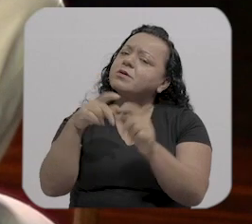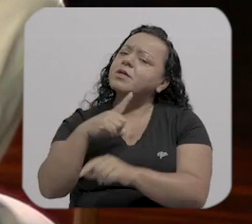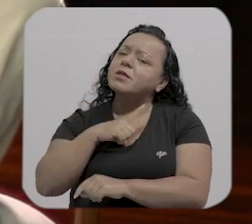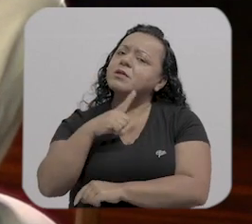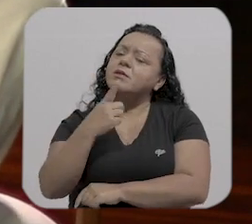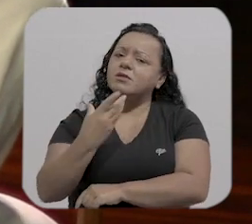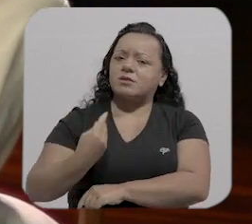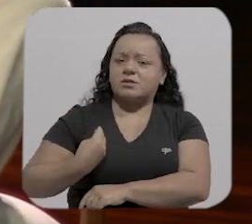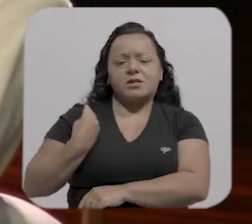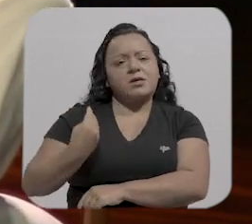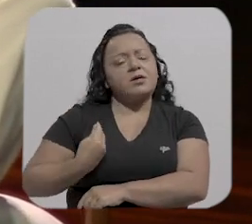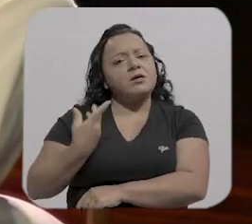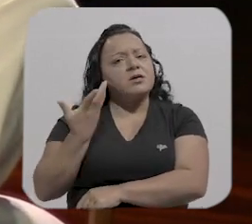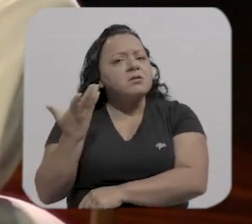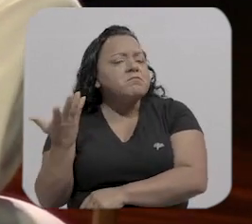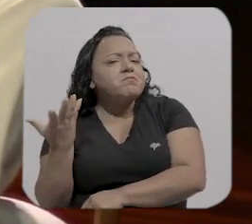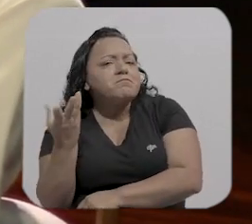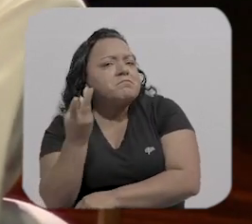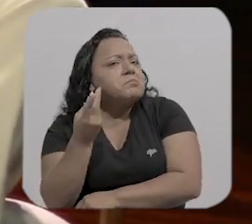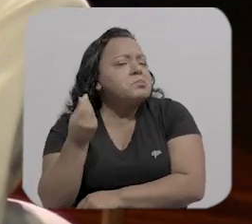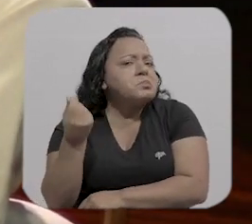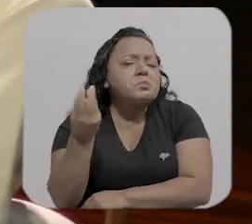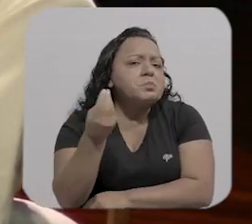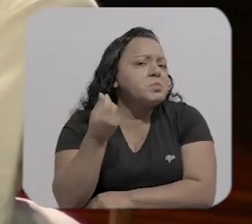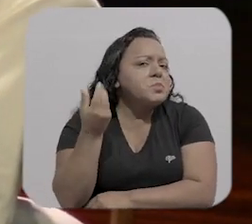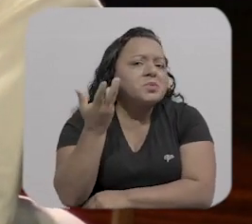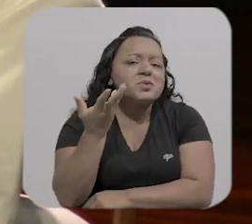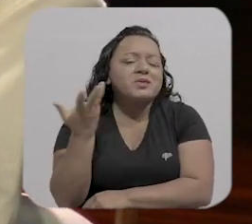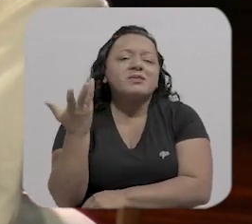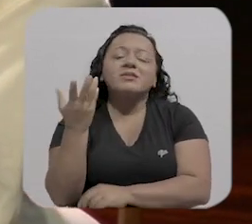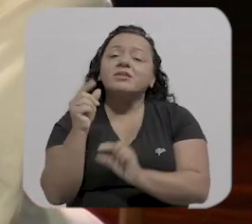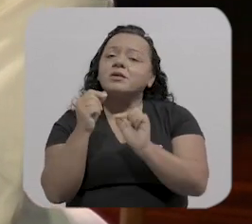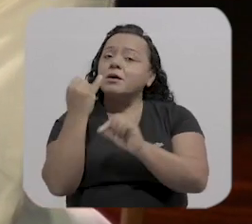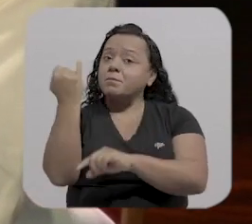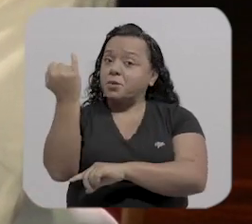ali existia algo assim muito assim